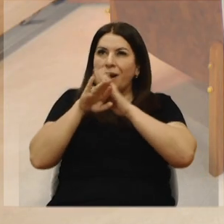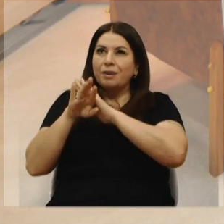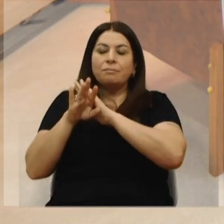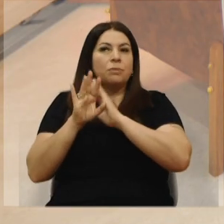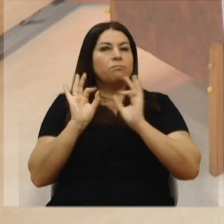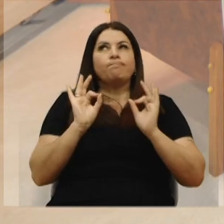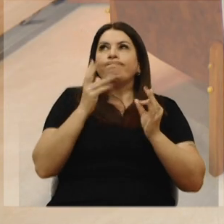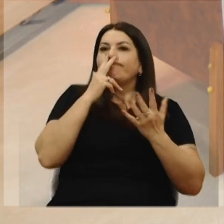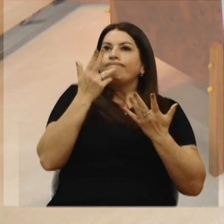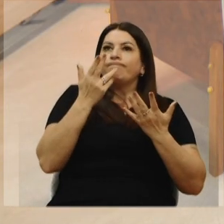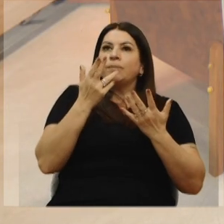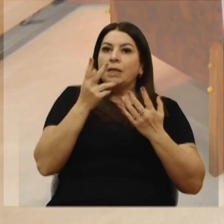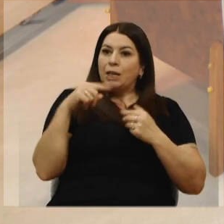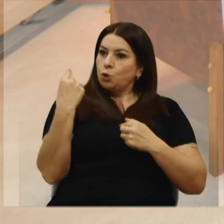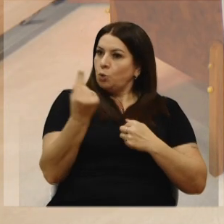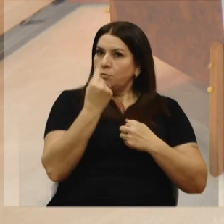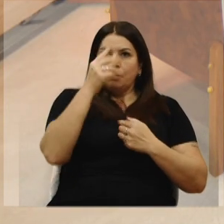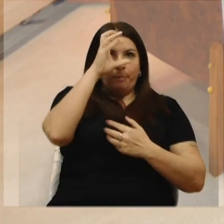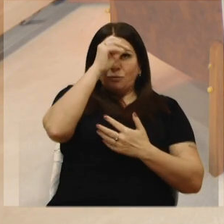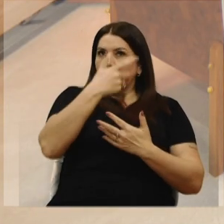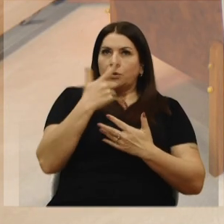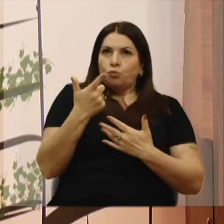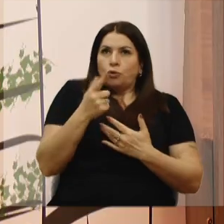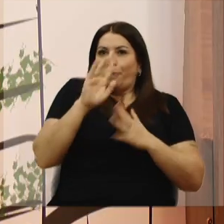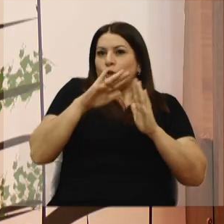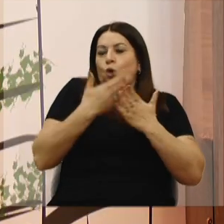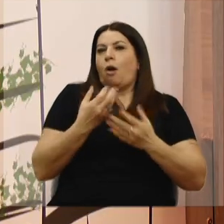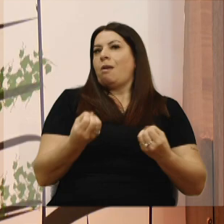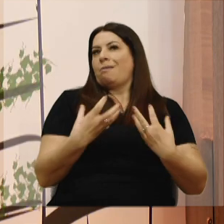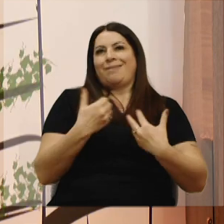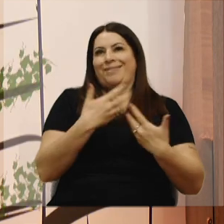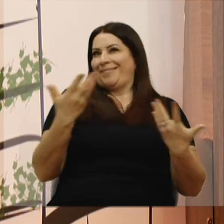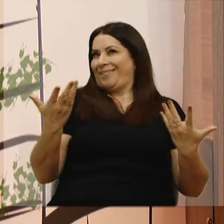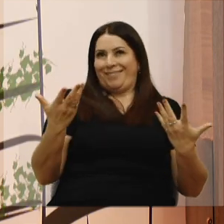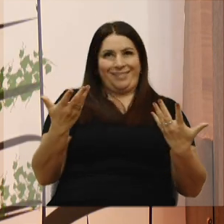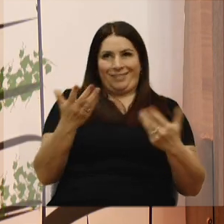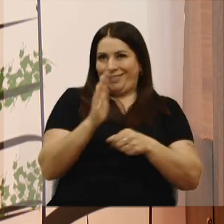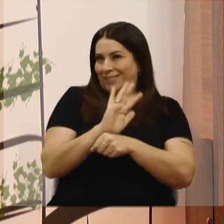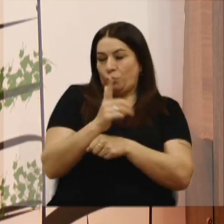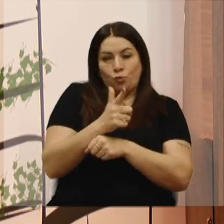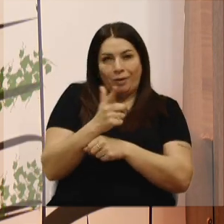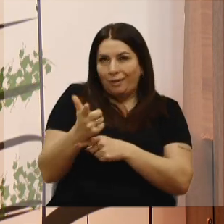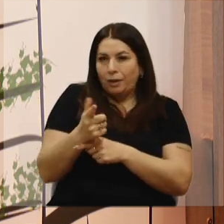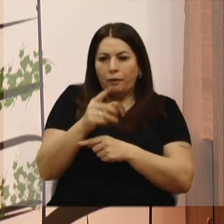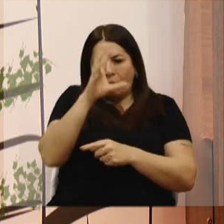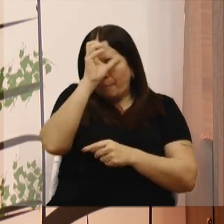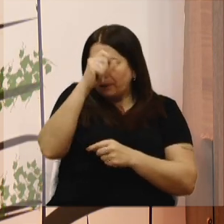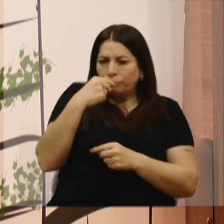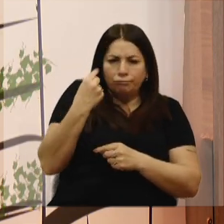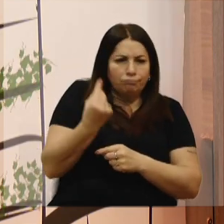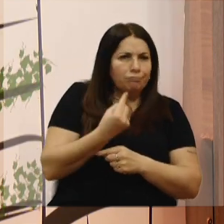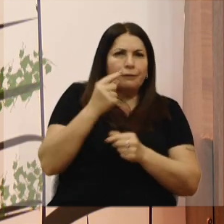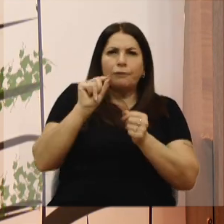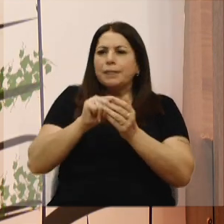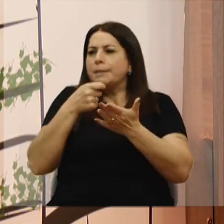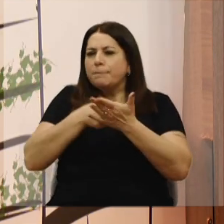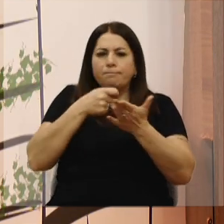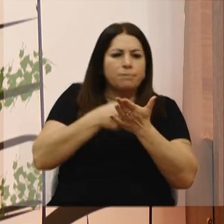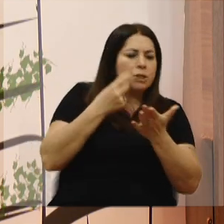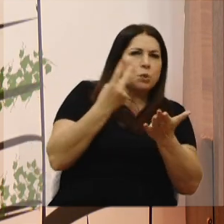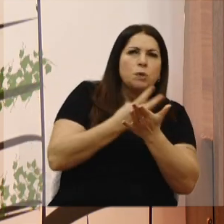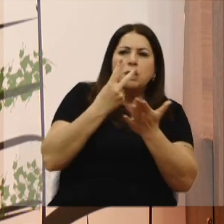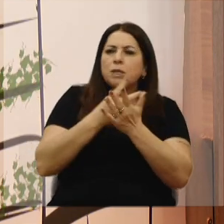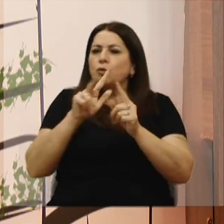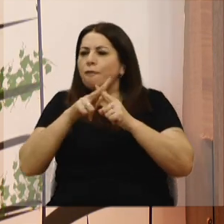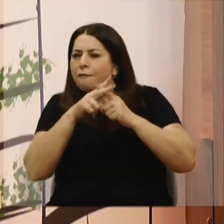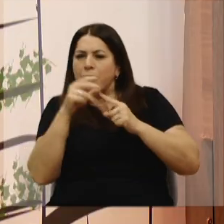acervo dele como ele era uma espécie de autodidata, ele não tinha uma escola, na empiria mesmo. Era na empiria, vai aprendendo ali, vai fazendo, vai